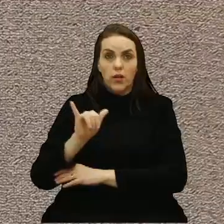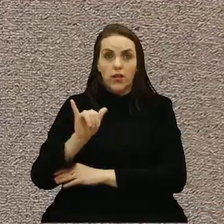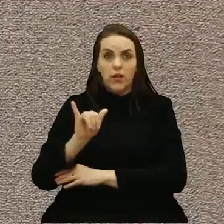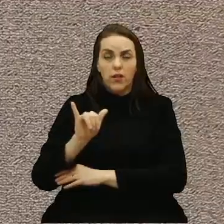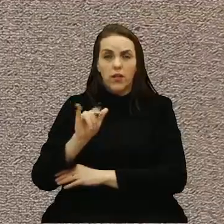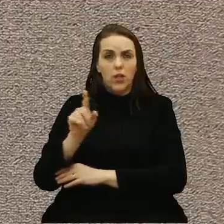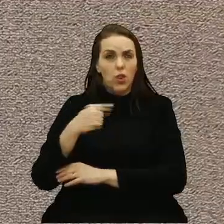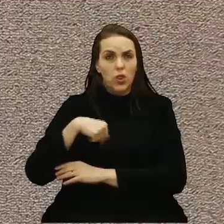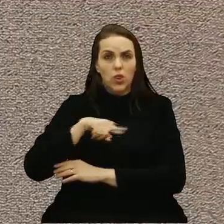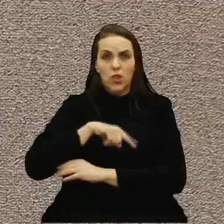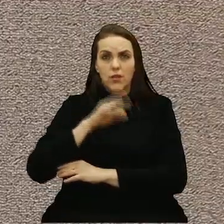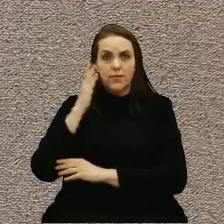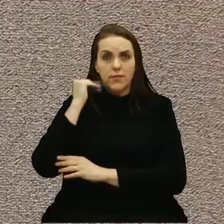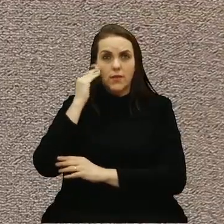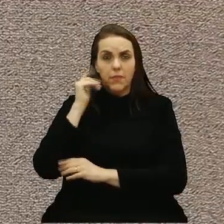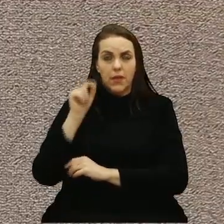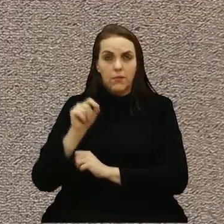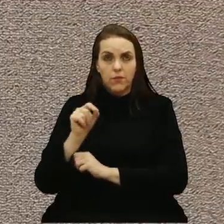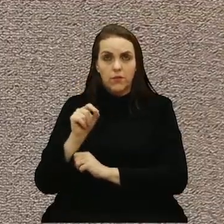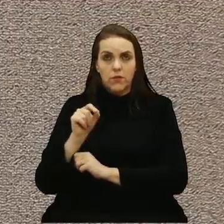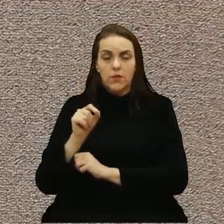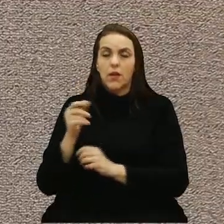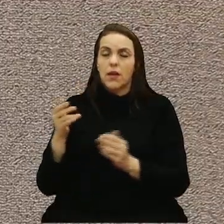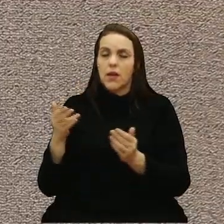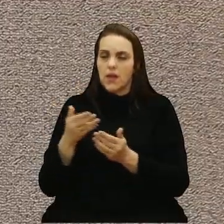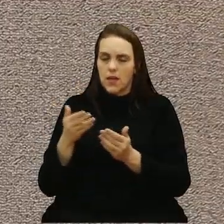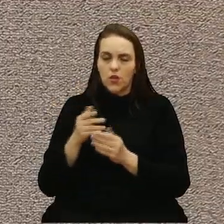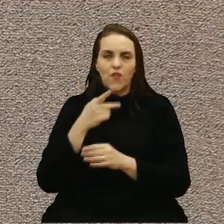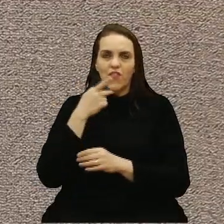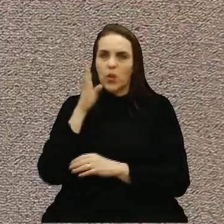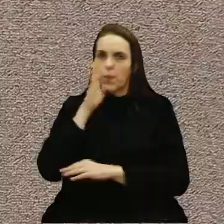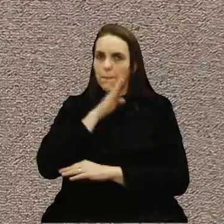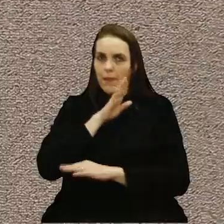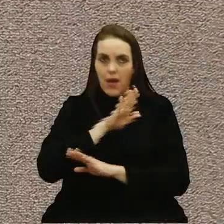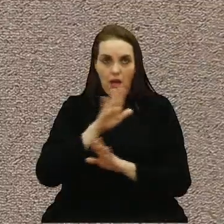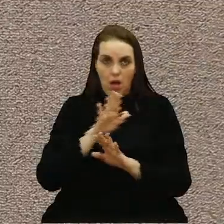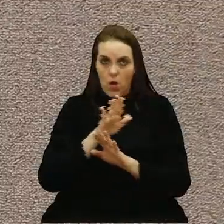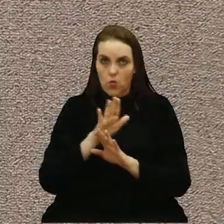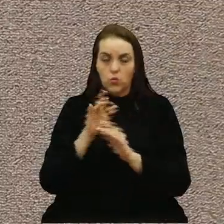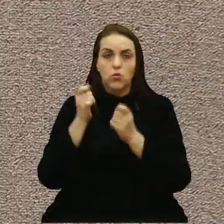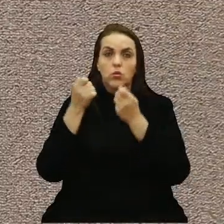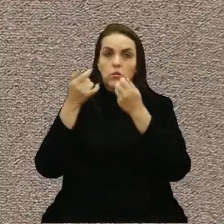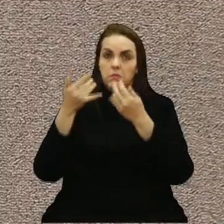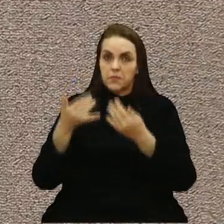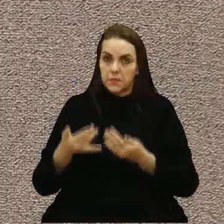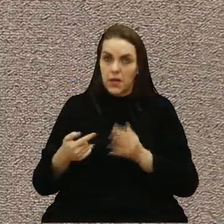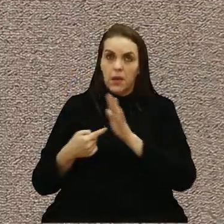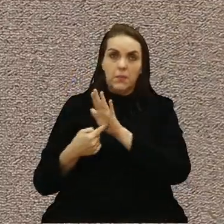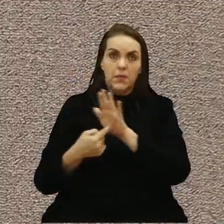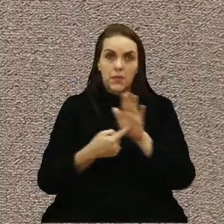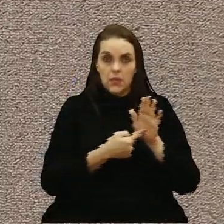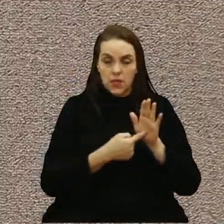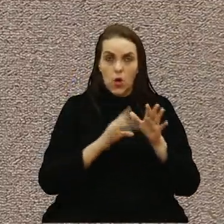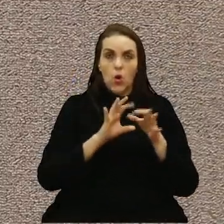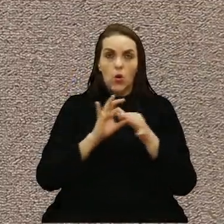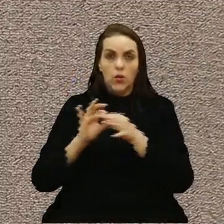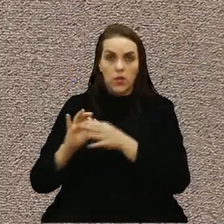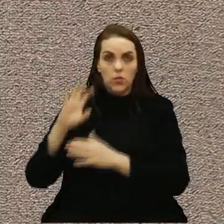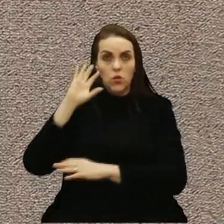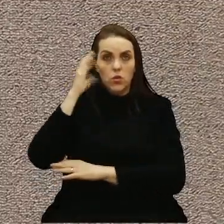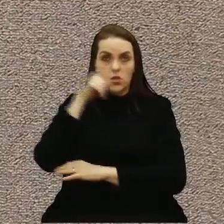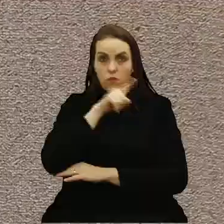Todos nós aqui sabemos, e aqui eu não estou falando mal de ninguém, mas estou só apresentando coisas que aconteceram que vocês são